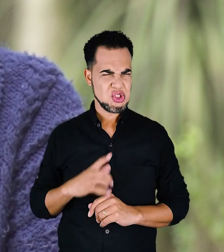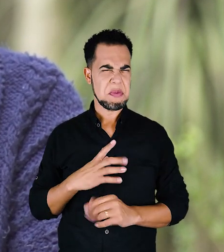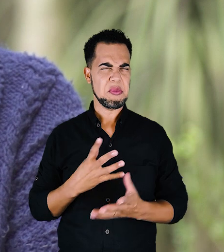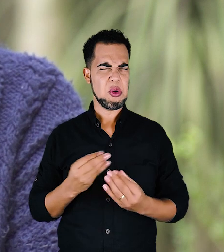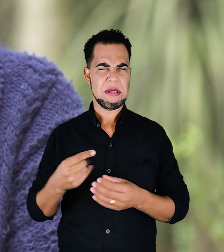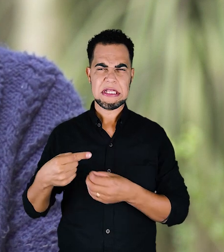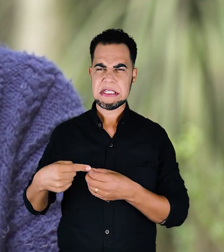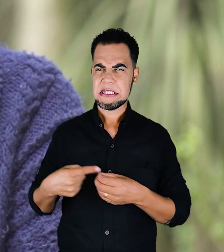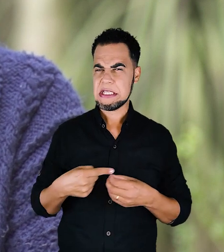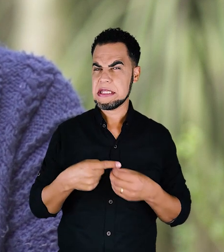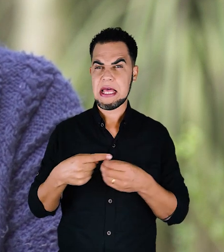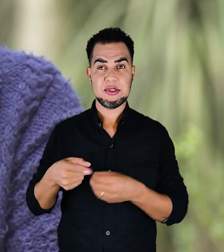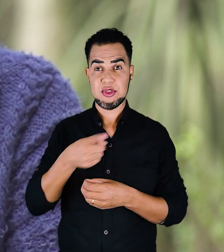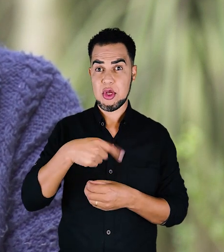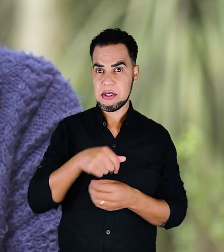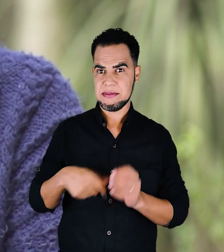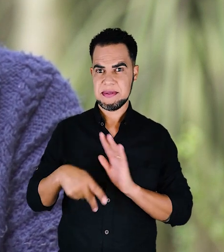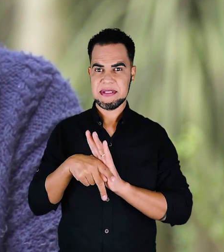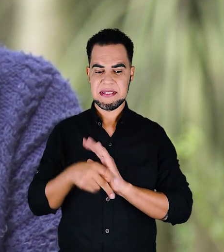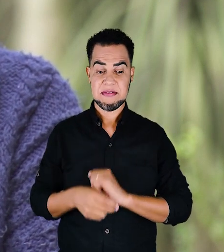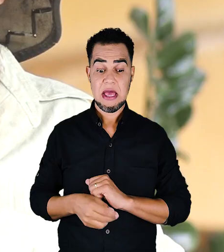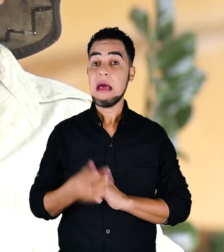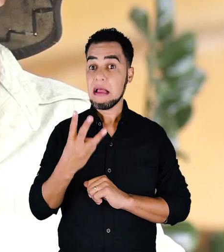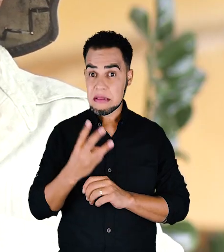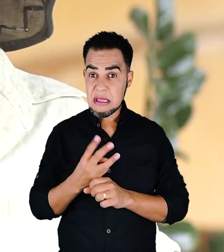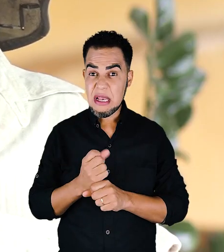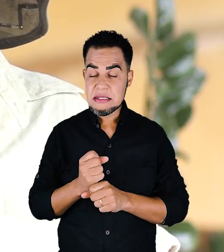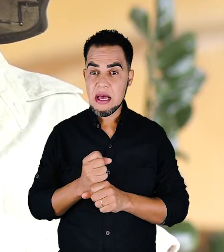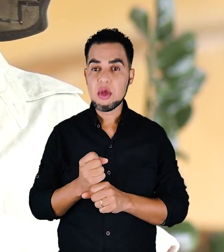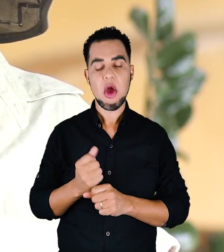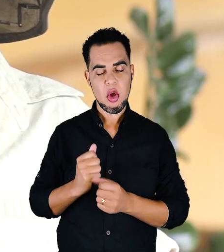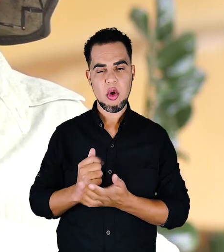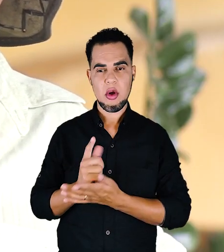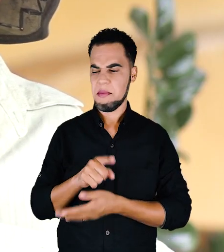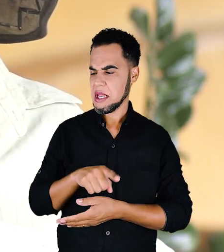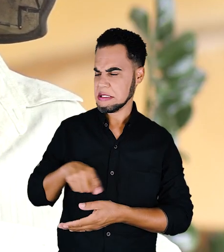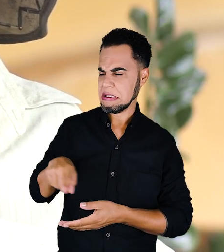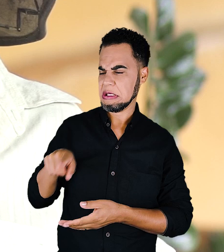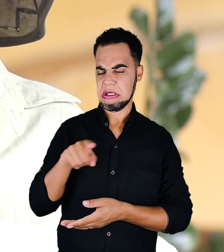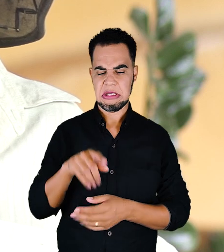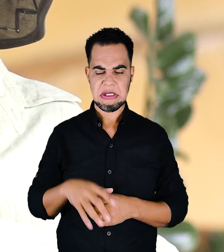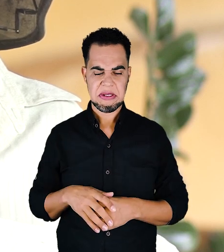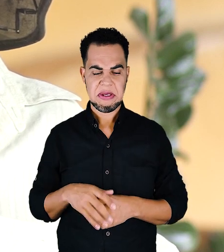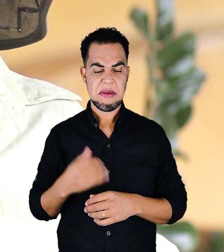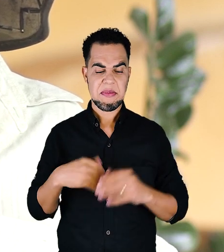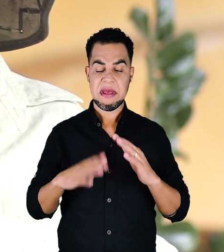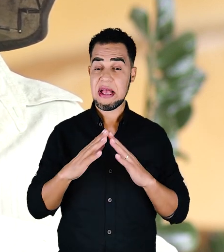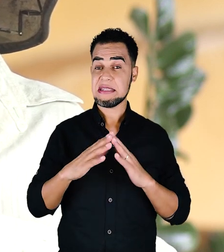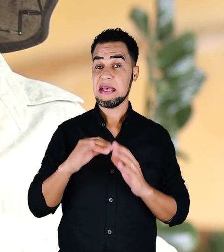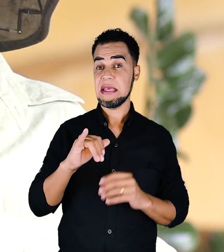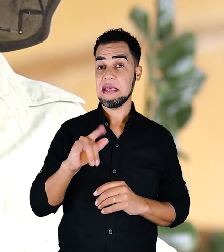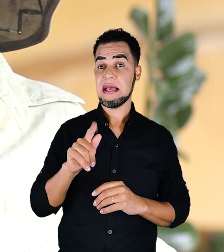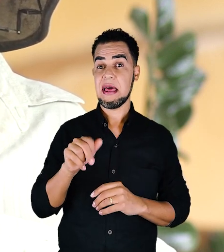admiro muito a cidade a quem nós pertencemos. Tem 3 anos que eu comprei isso aqui. Sim. Entendeu? Sim. Aí